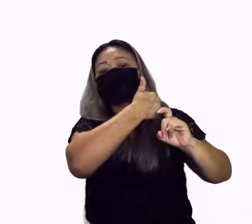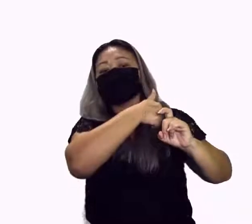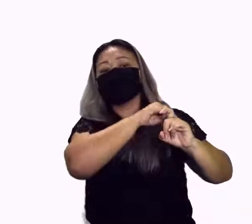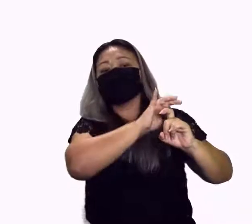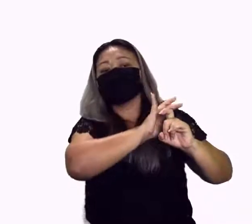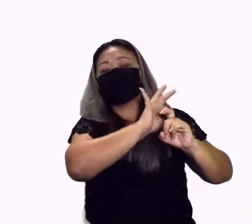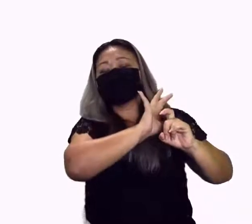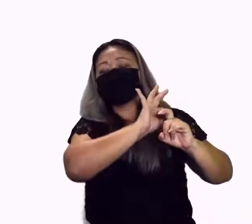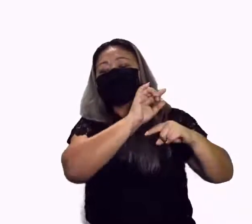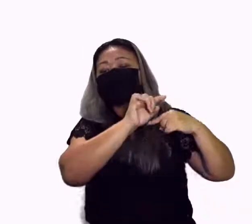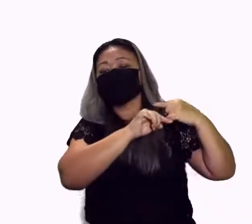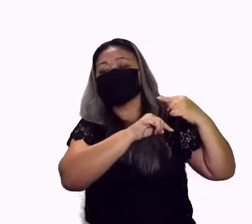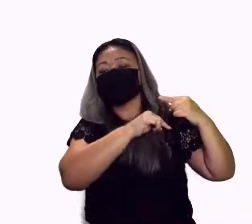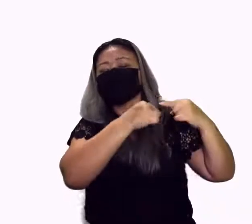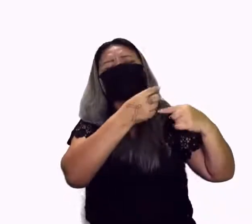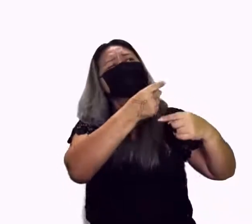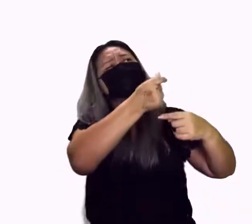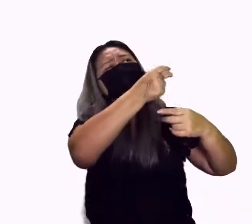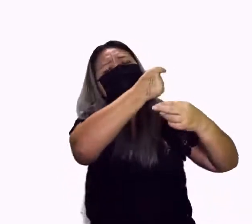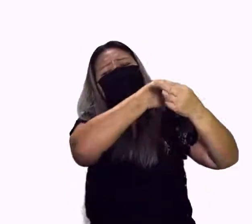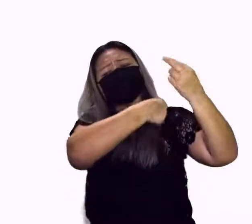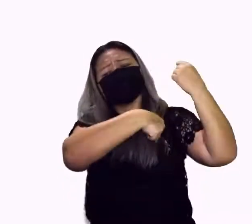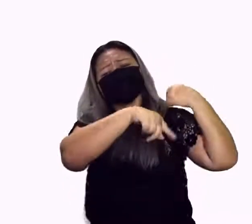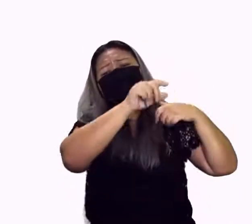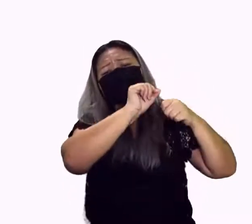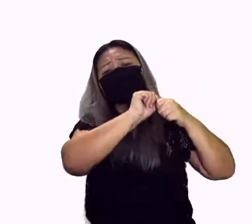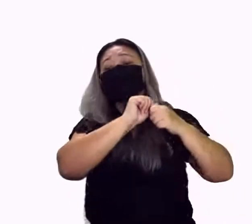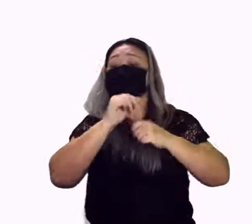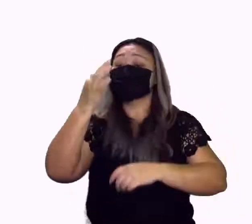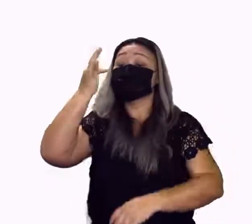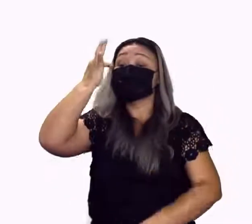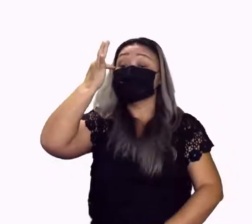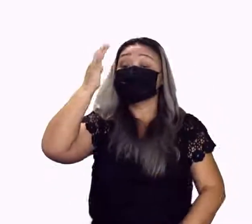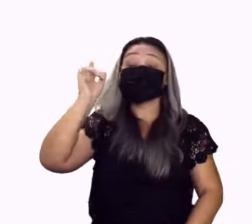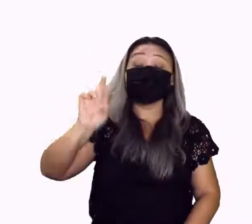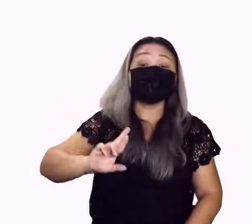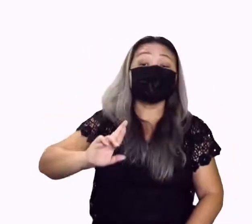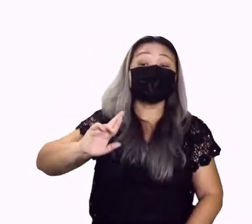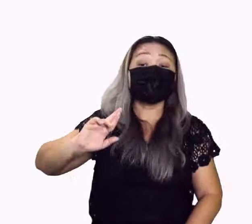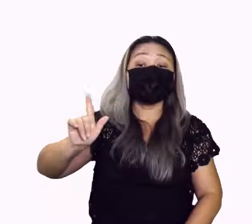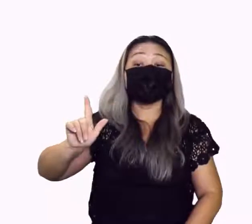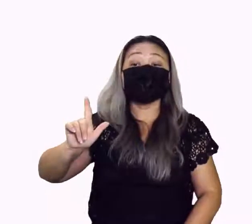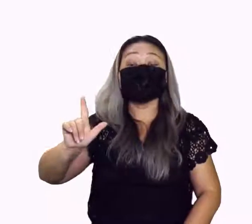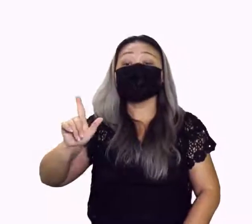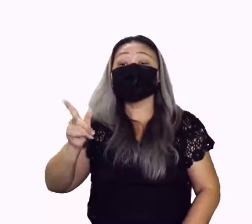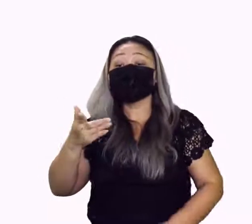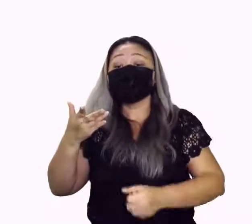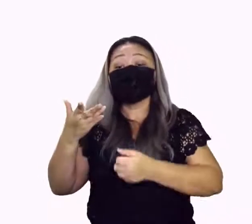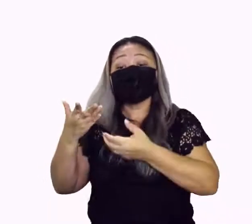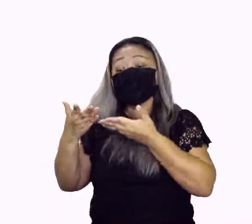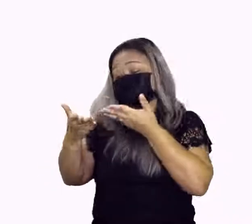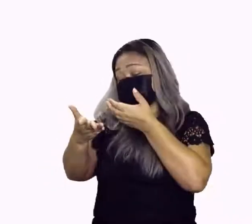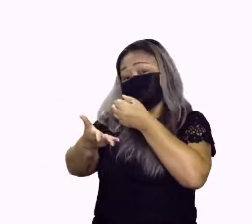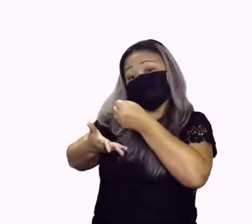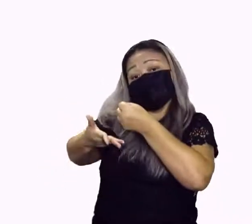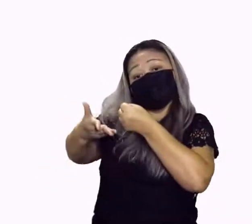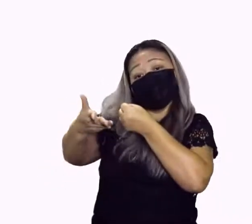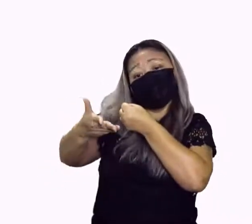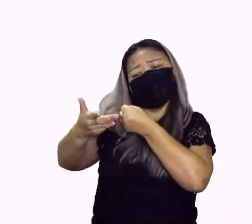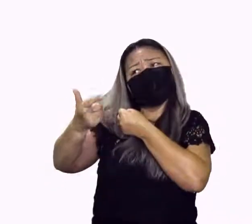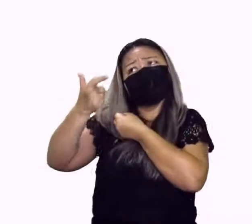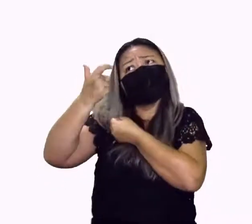né? Imemorial e longínquo. Aí a filosofia é diferente, o que ela faz? Ela se volta aos